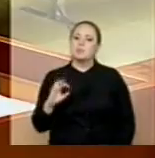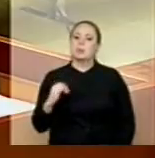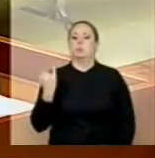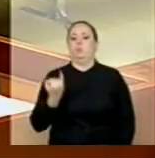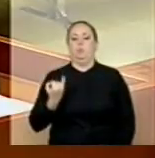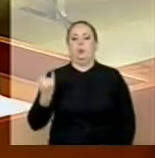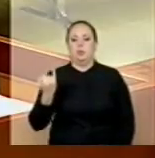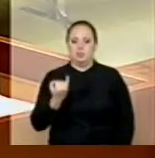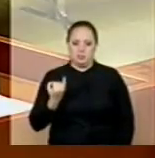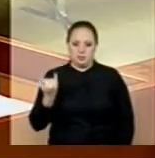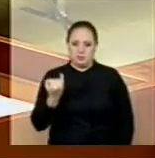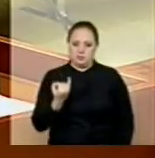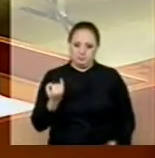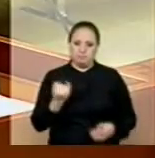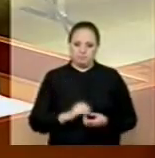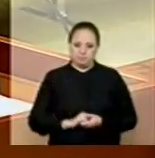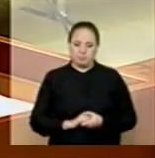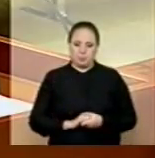importante, excelências.